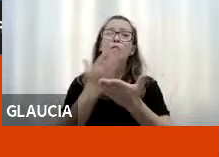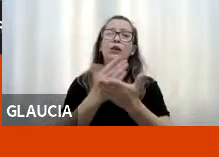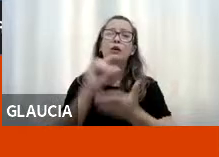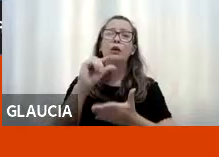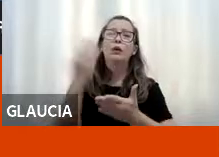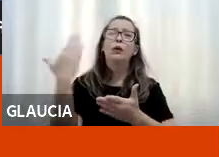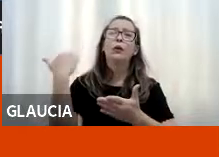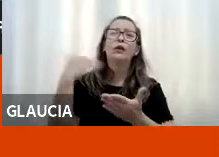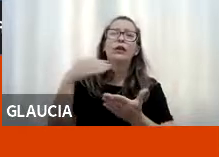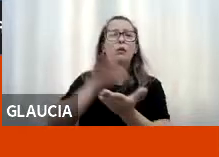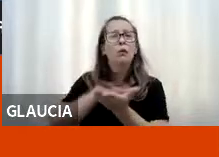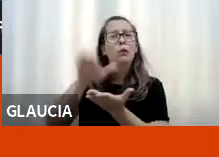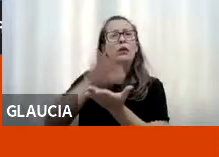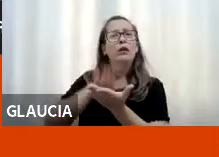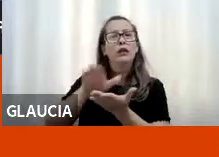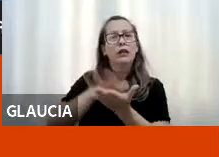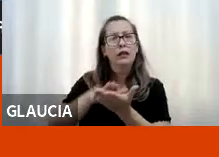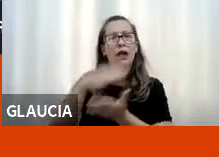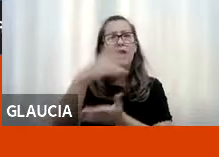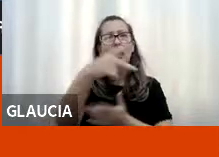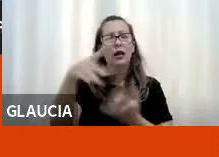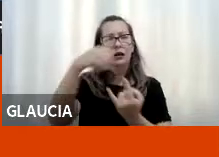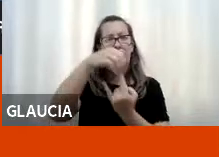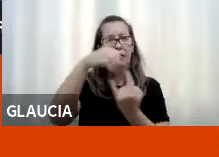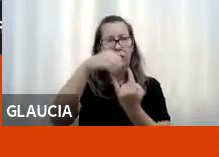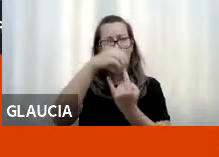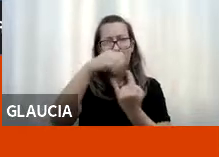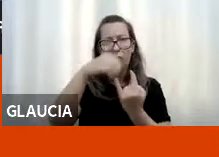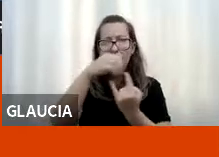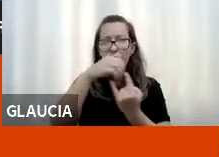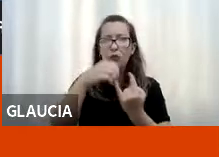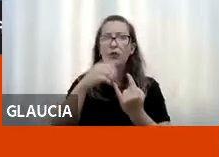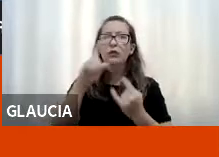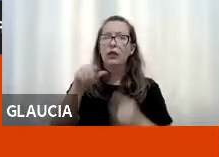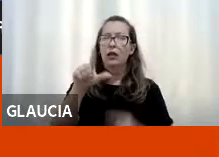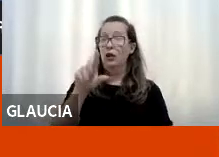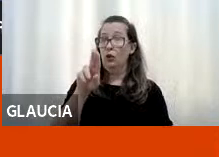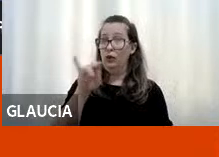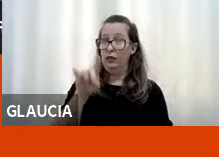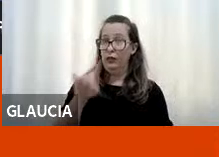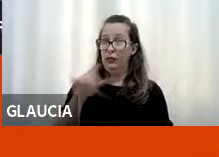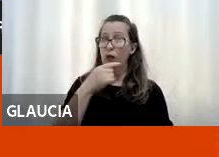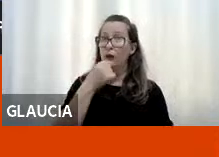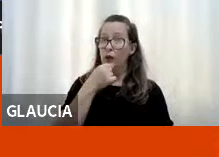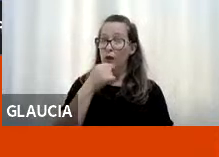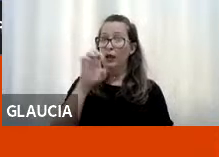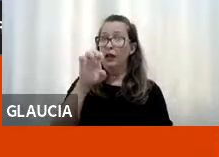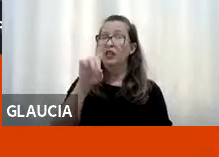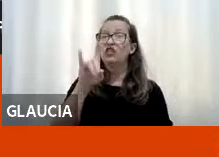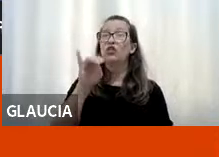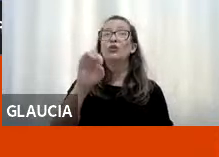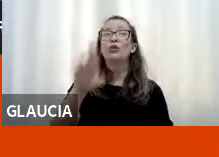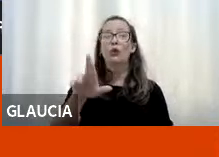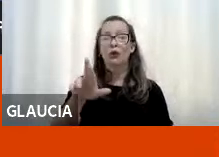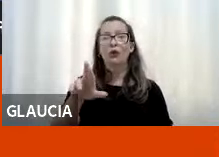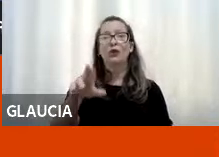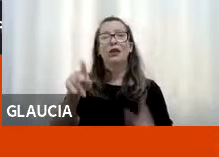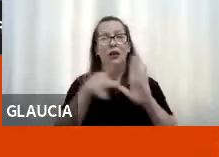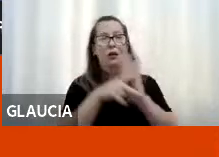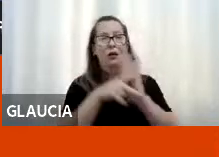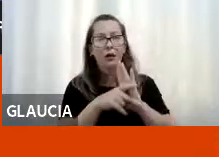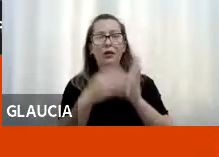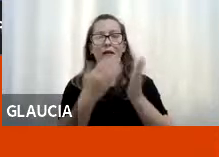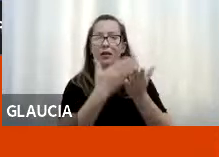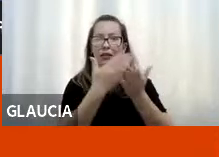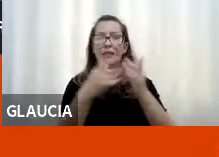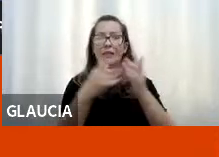pela editora Fiocruz, escrito pelo Luiz Felipe Stevanin, que é o editor atual da revista Hades, e pelo